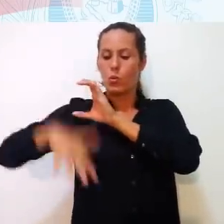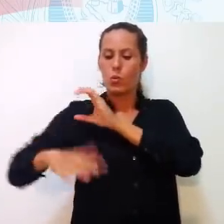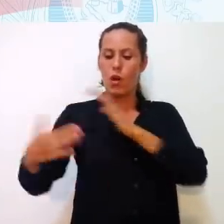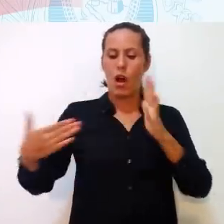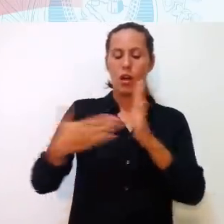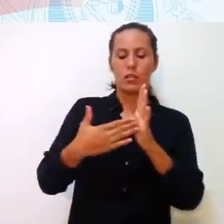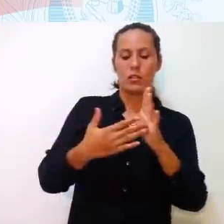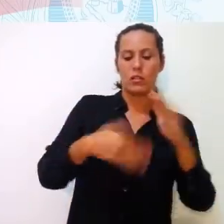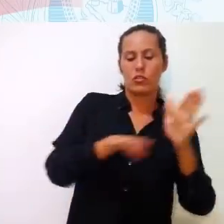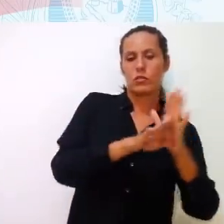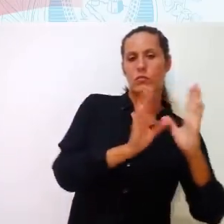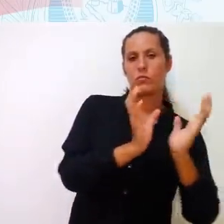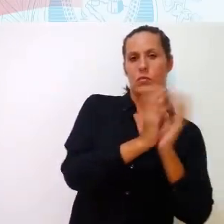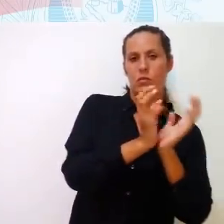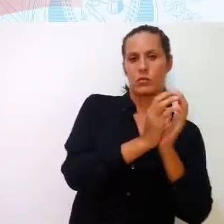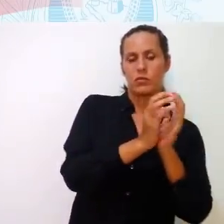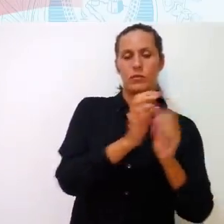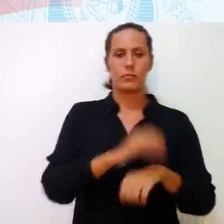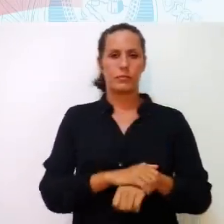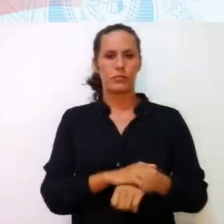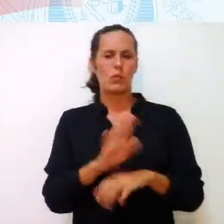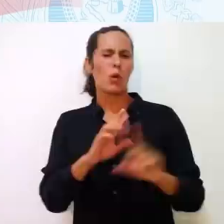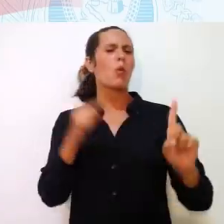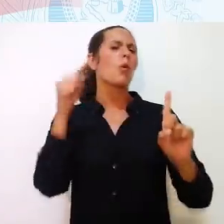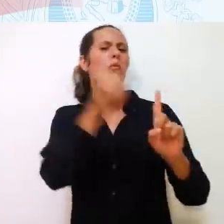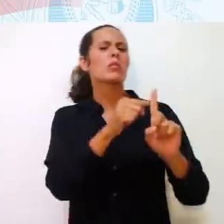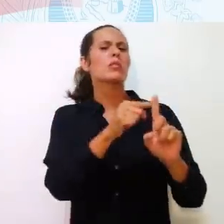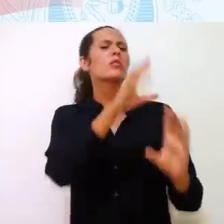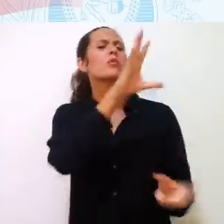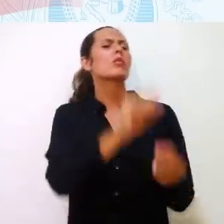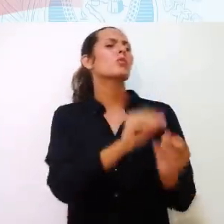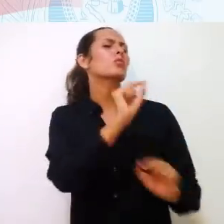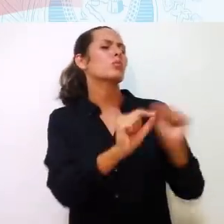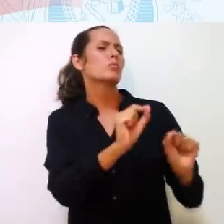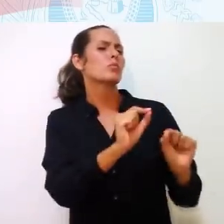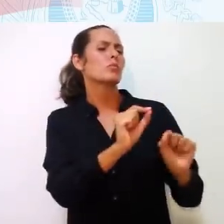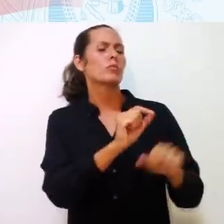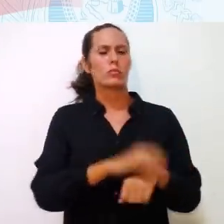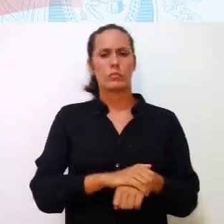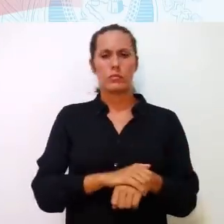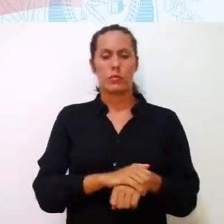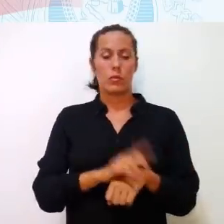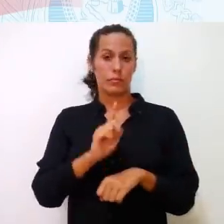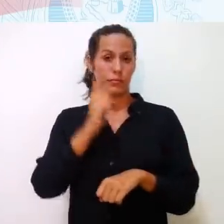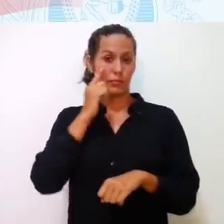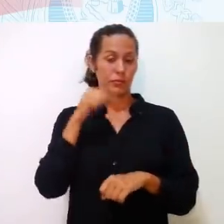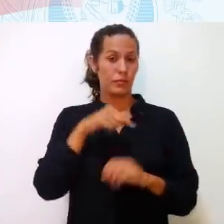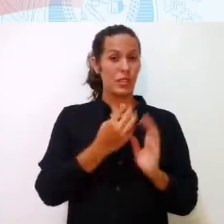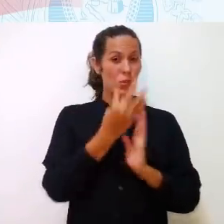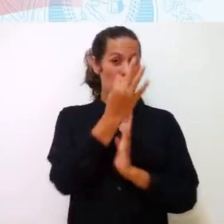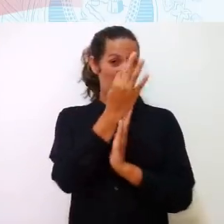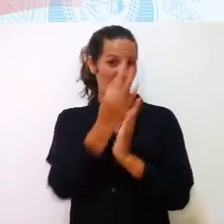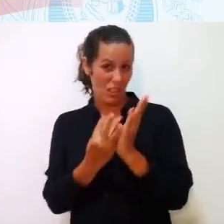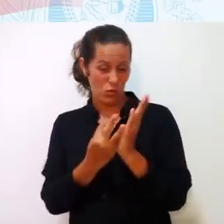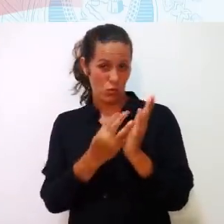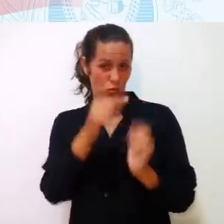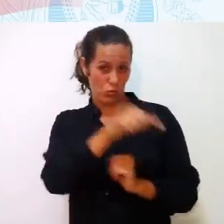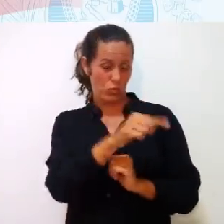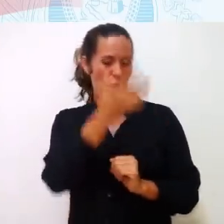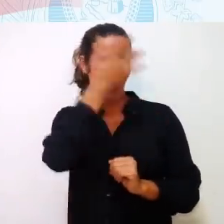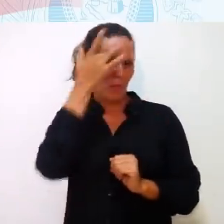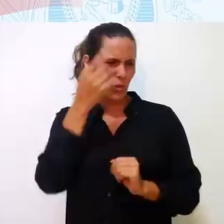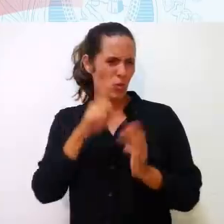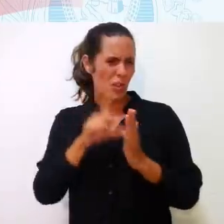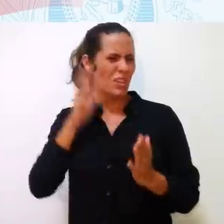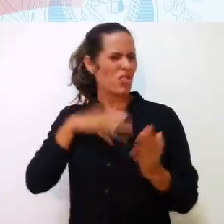rio Capibaribe e Recife. Qual o objetivo do resumo feito pelo site da Amazon? O